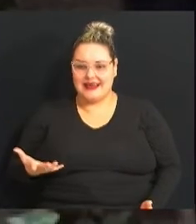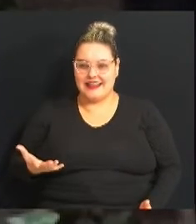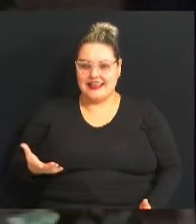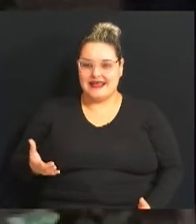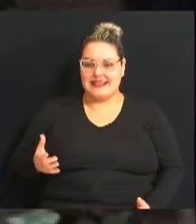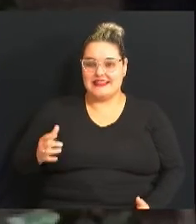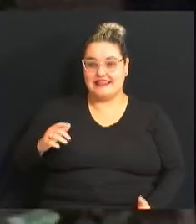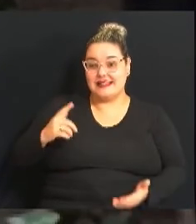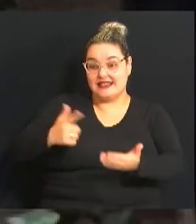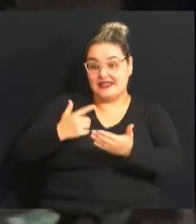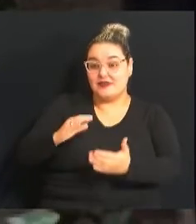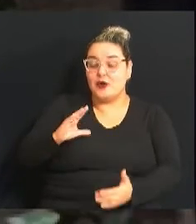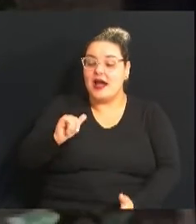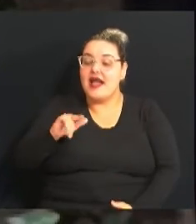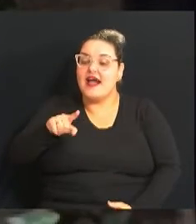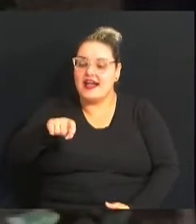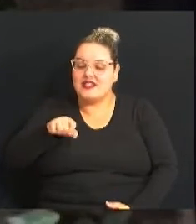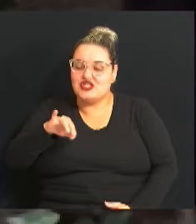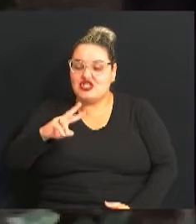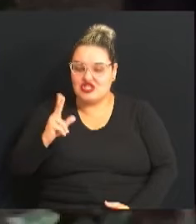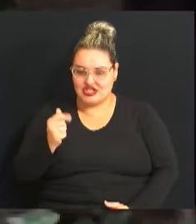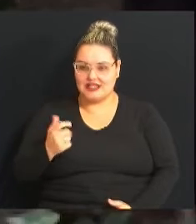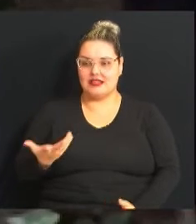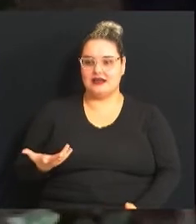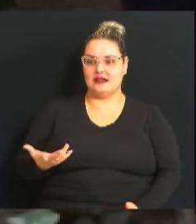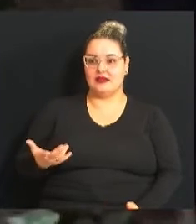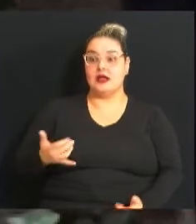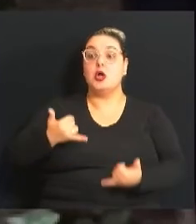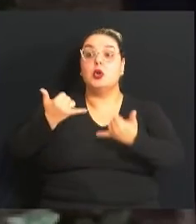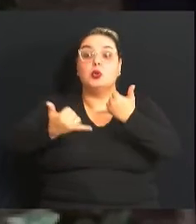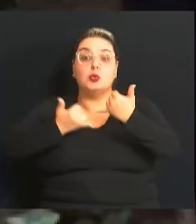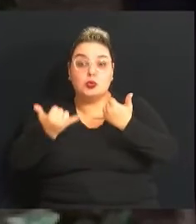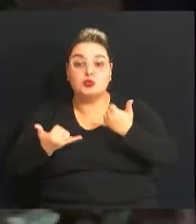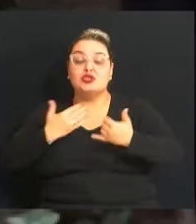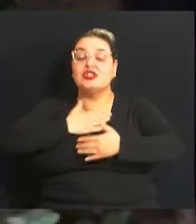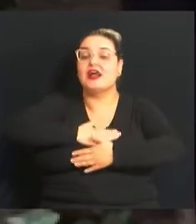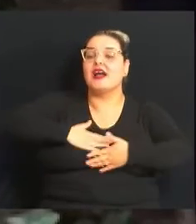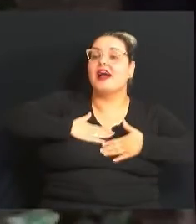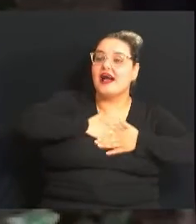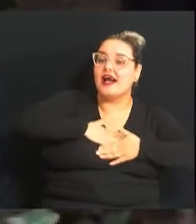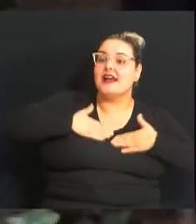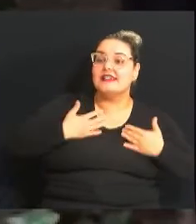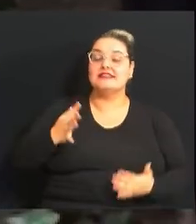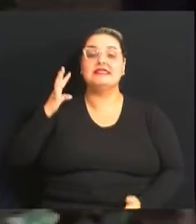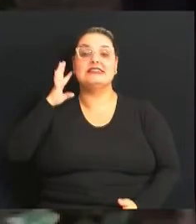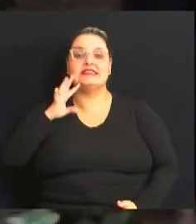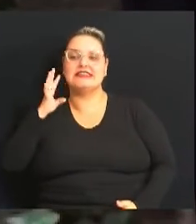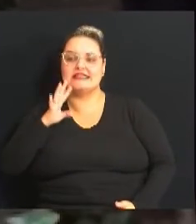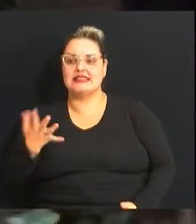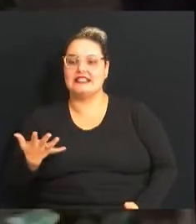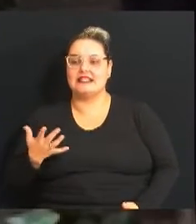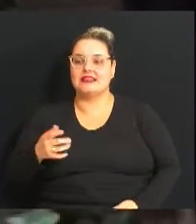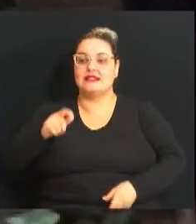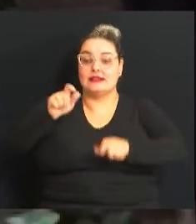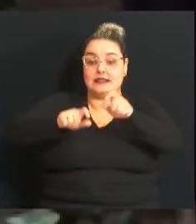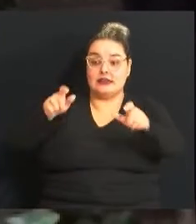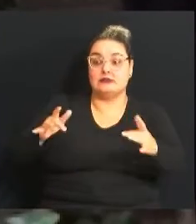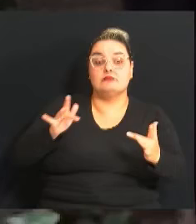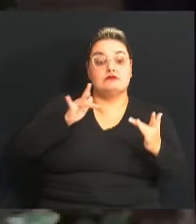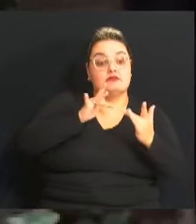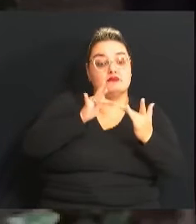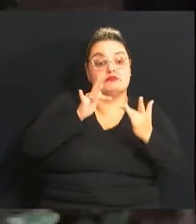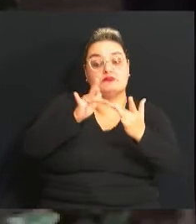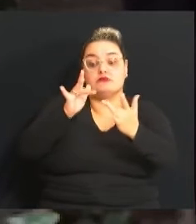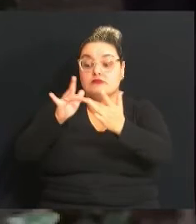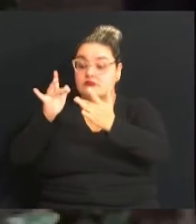é uma possibilidade lúdica, agradável, gostosa, das pessoas conectarem com o